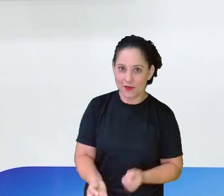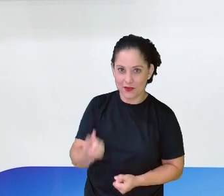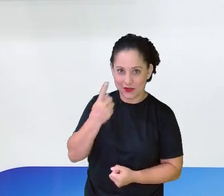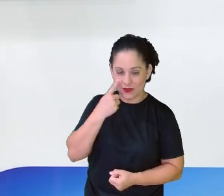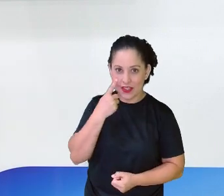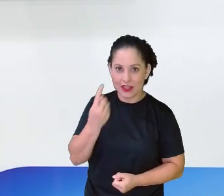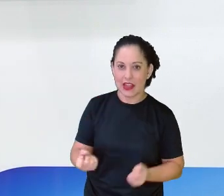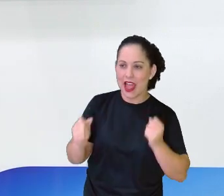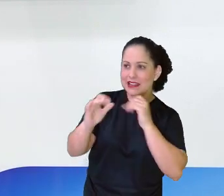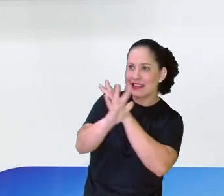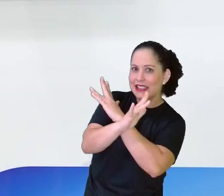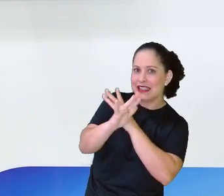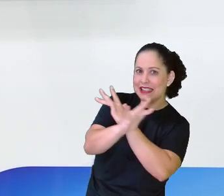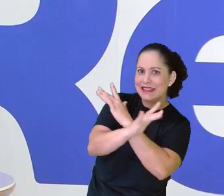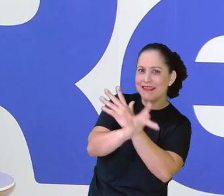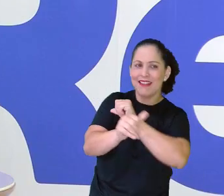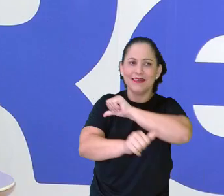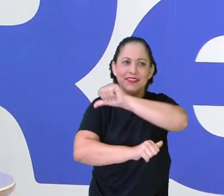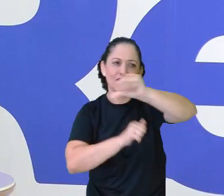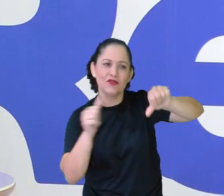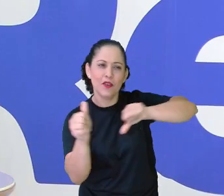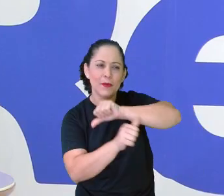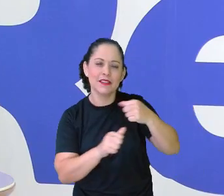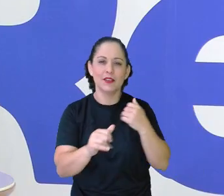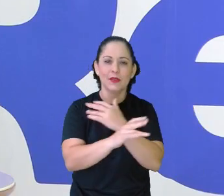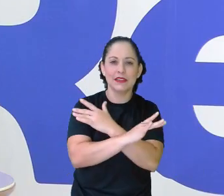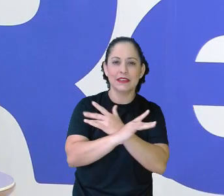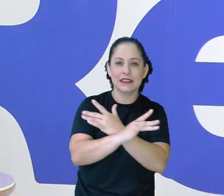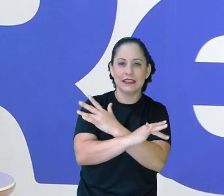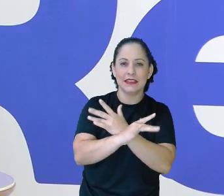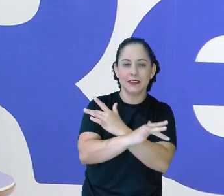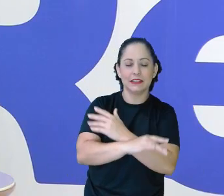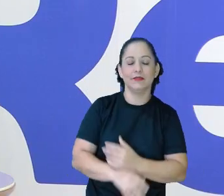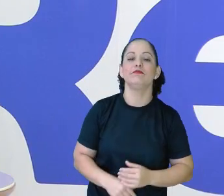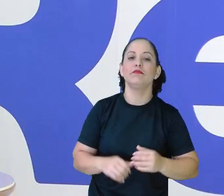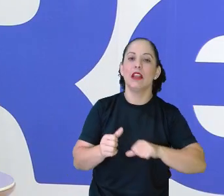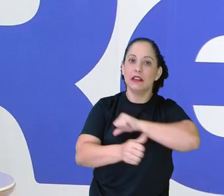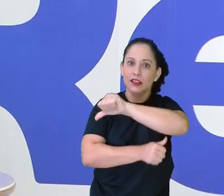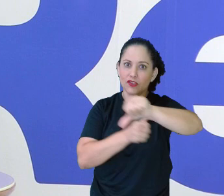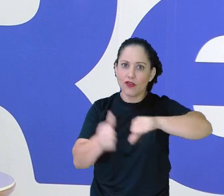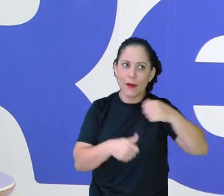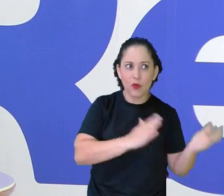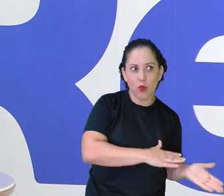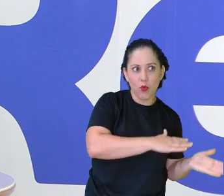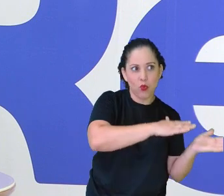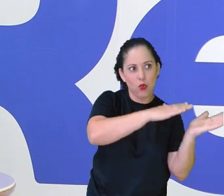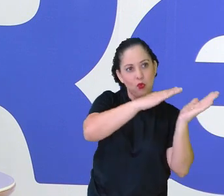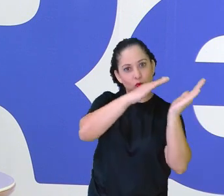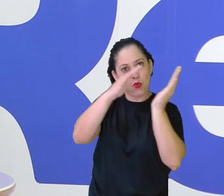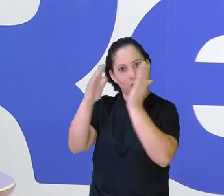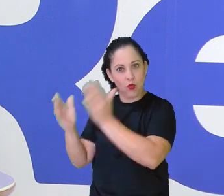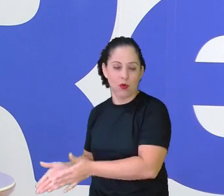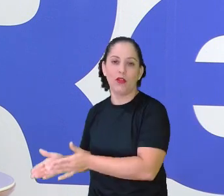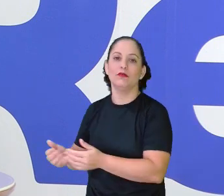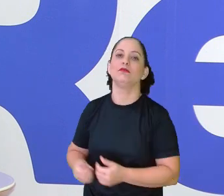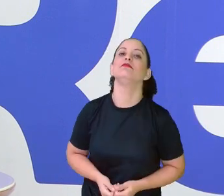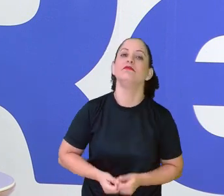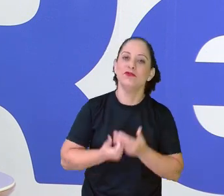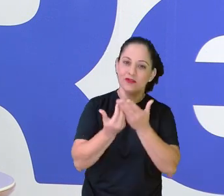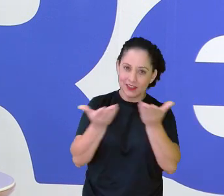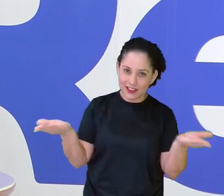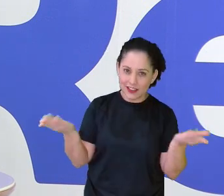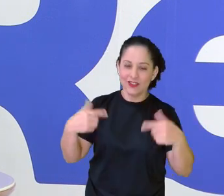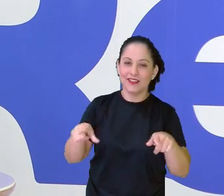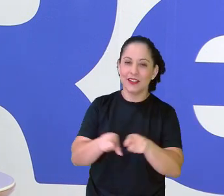da nossa cidade? A nossa cidade tem se transformado muito nos últimos anos, e eu estou sim, e os estudantes também, com certeza,